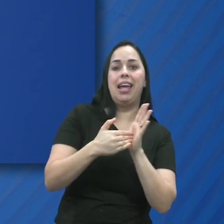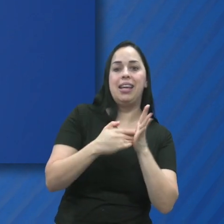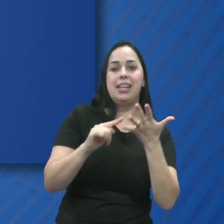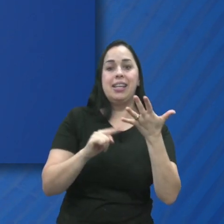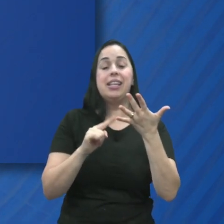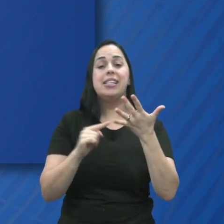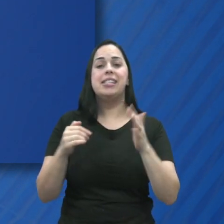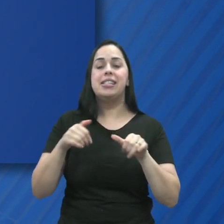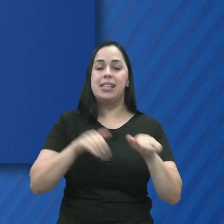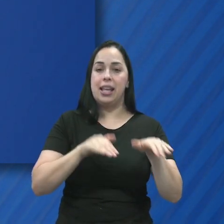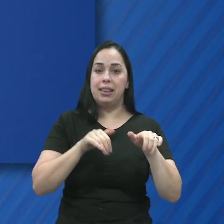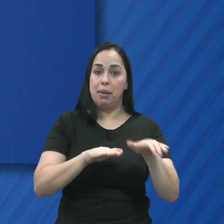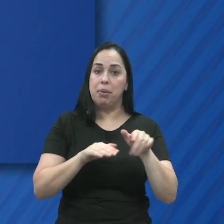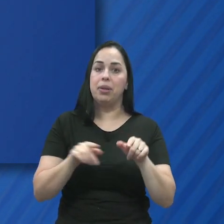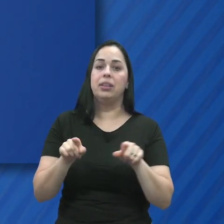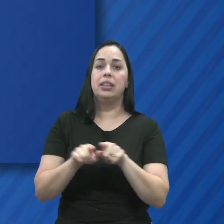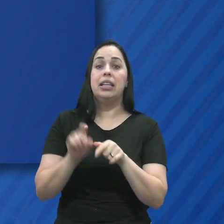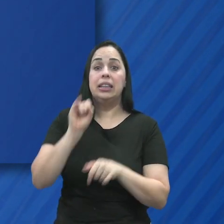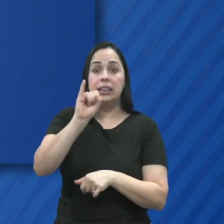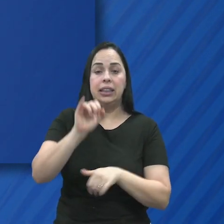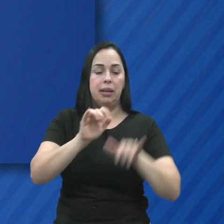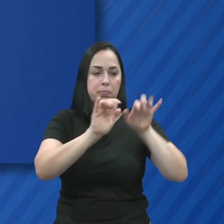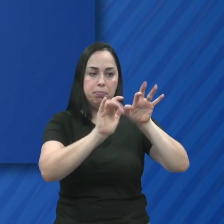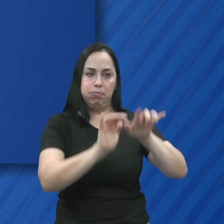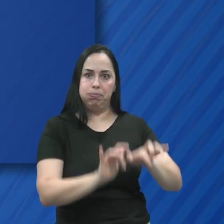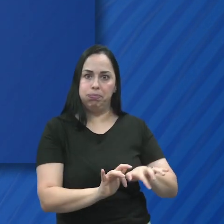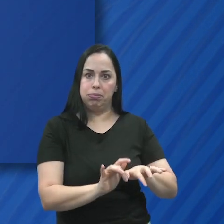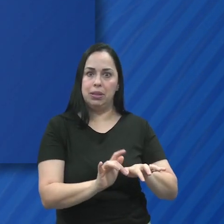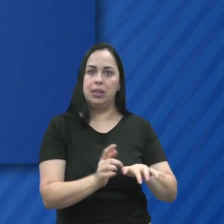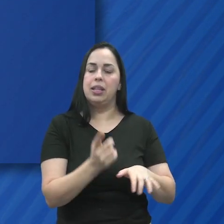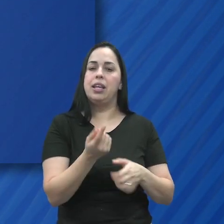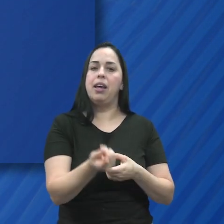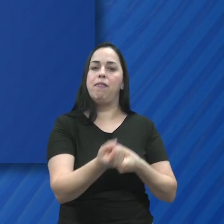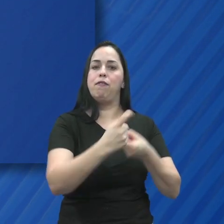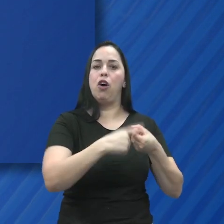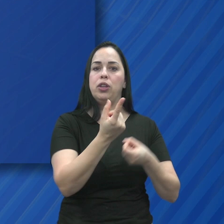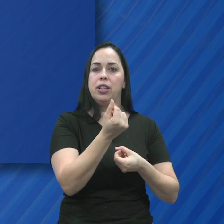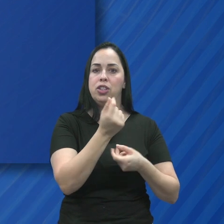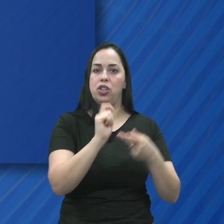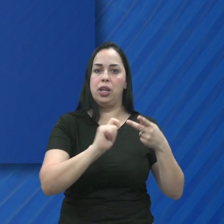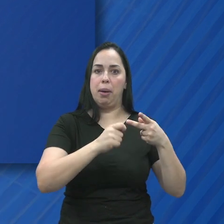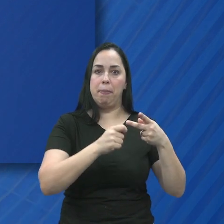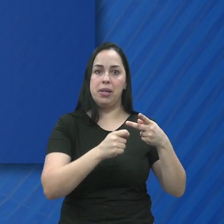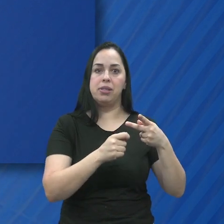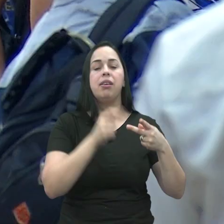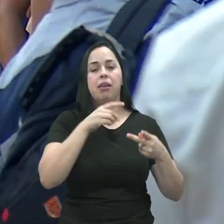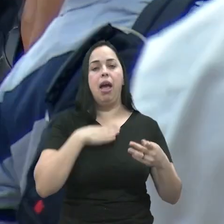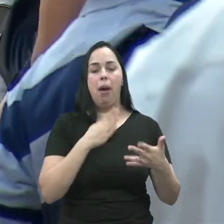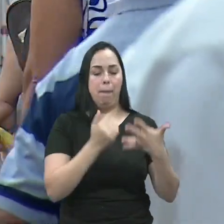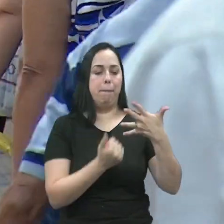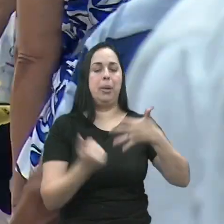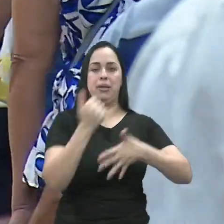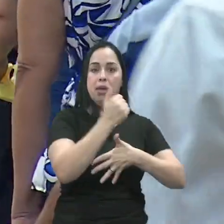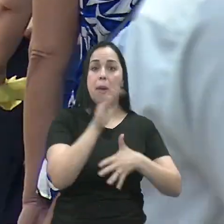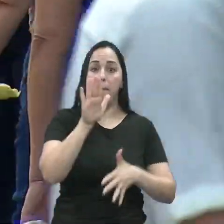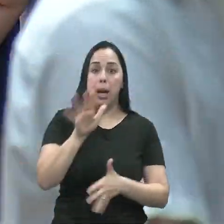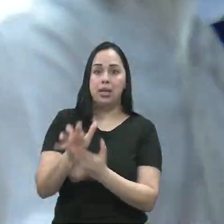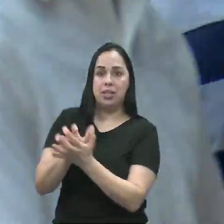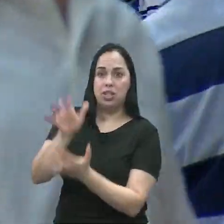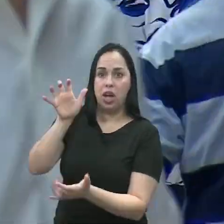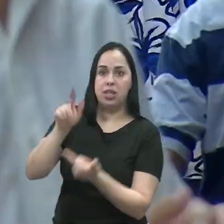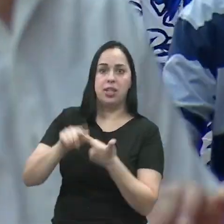setembro. Quem optar pela declaração pré-preenchida com recebimento via Pix ganha prioridade. Mas